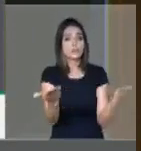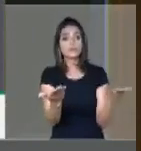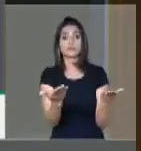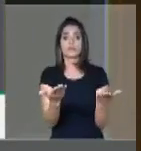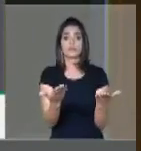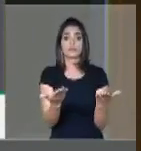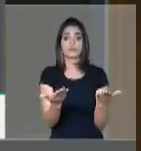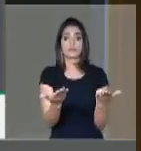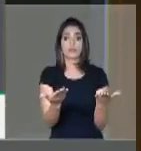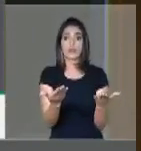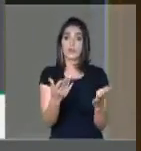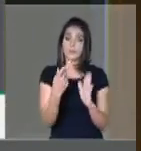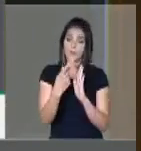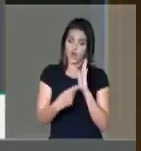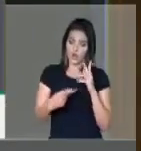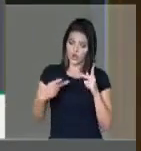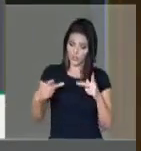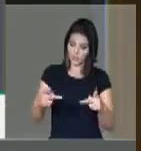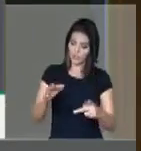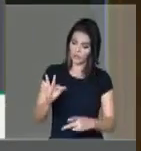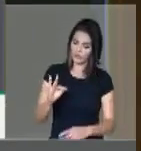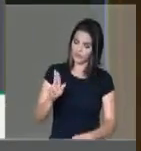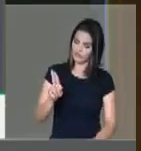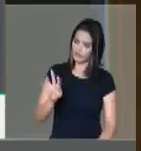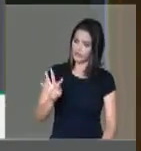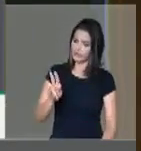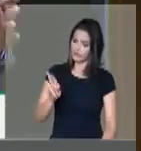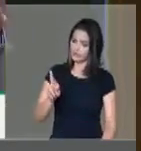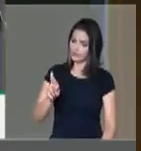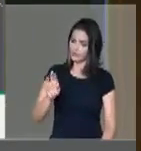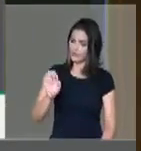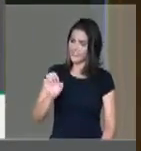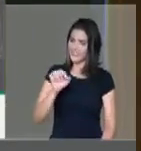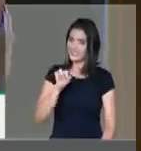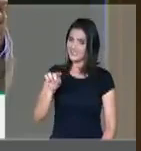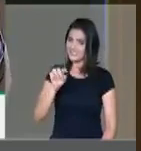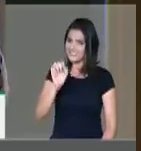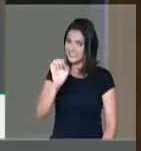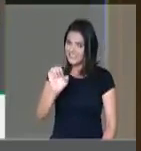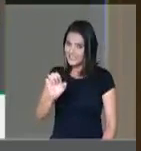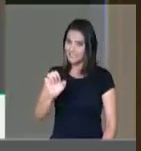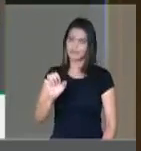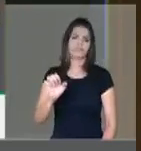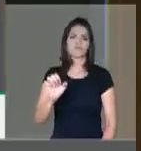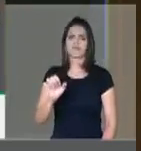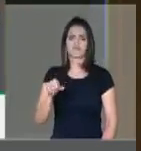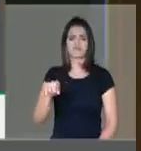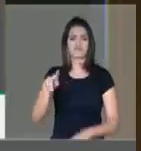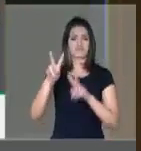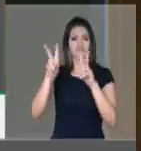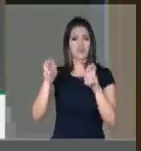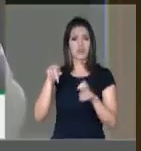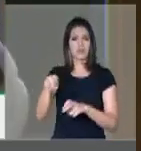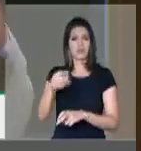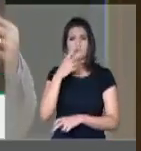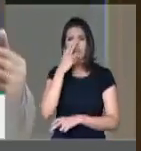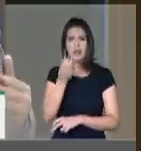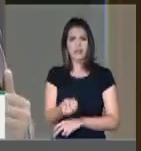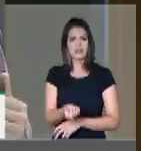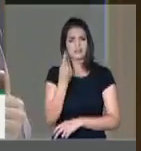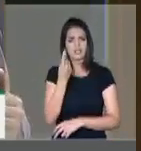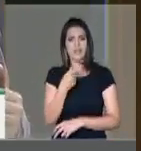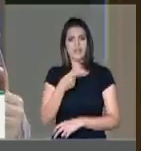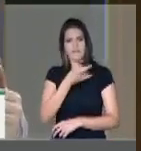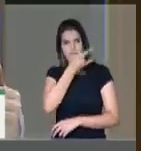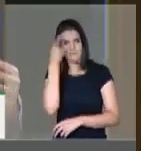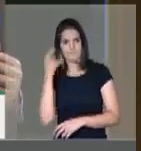esse programa não deveria chamar Futurice. Alguns, na comunidade acadêmica, estão chamando de